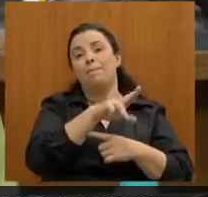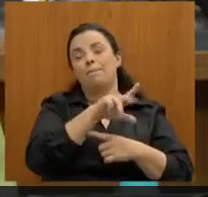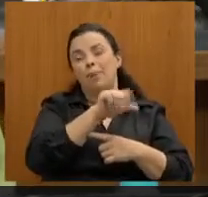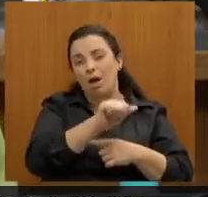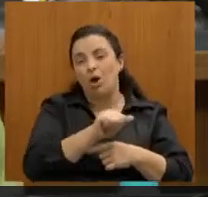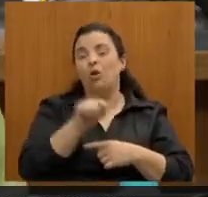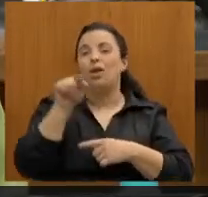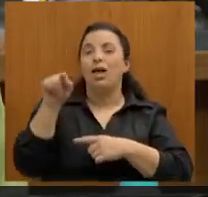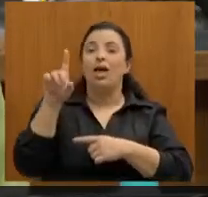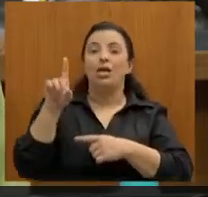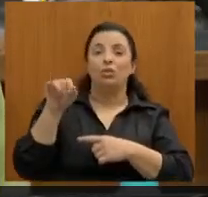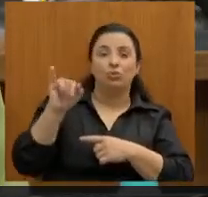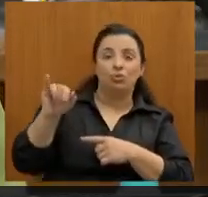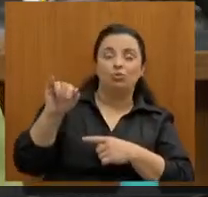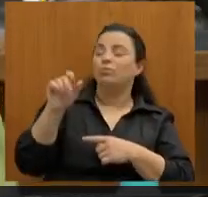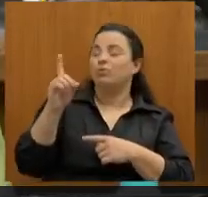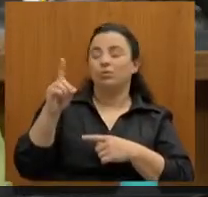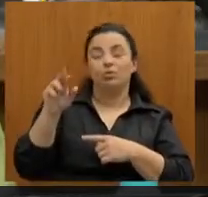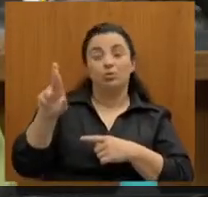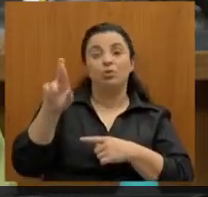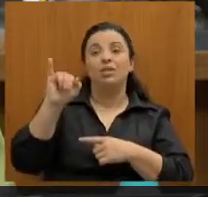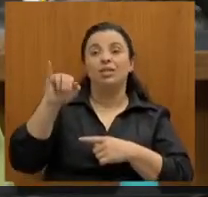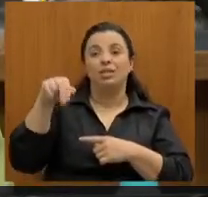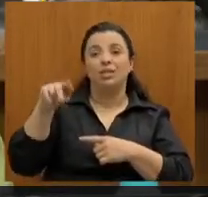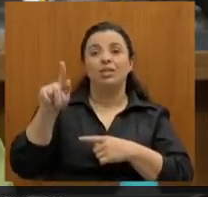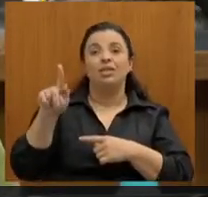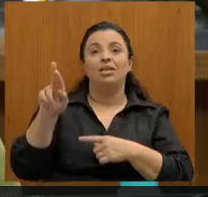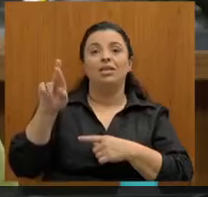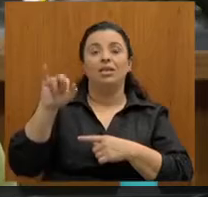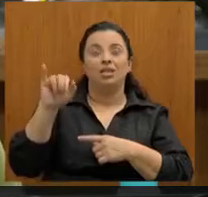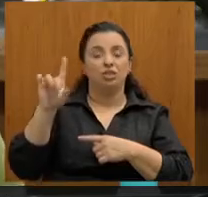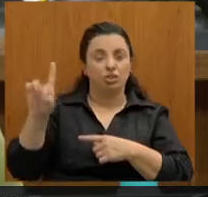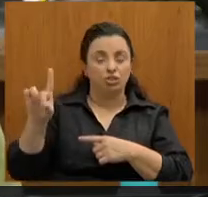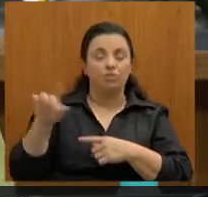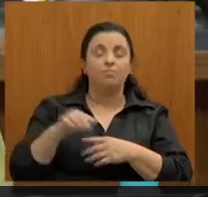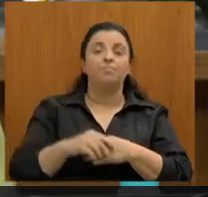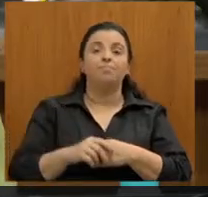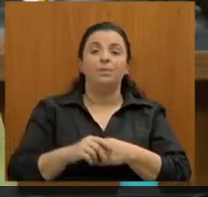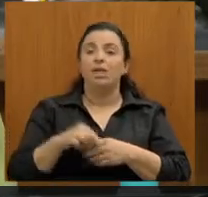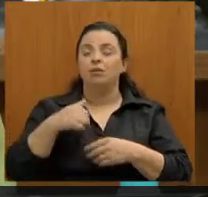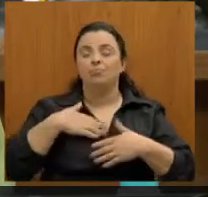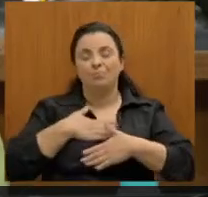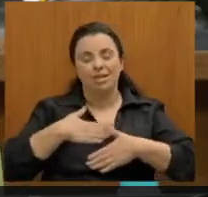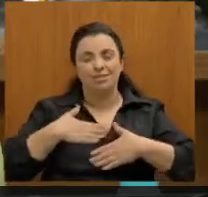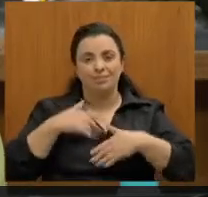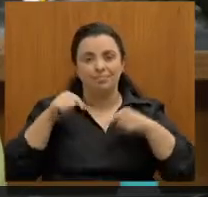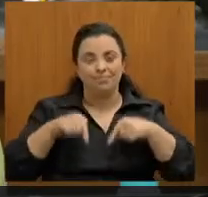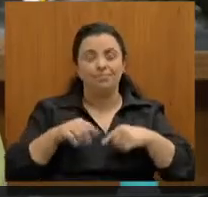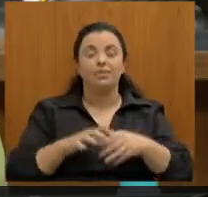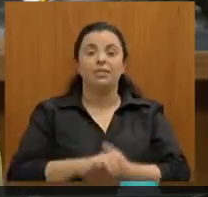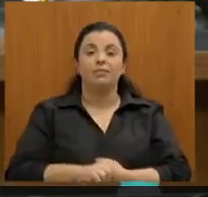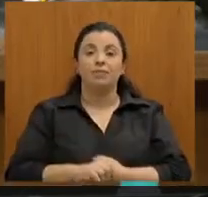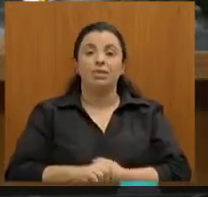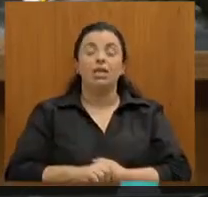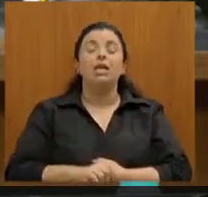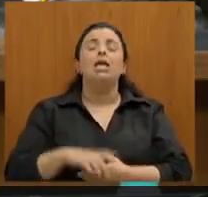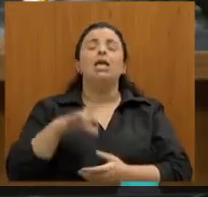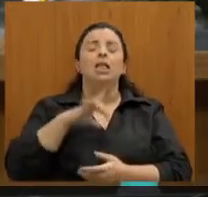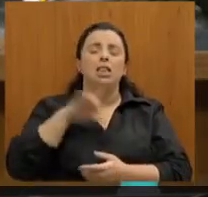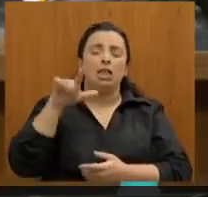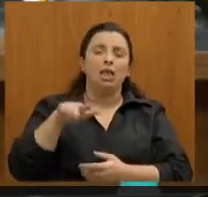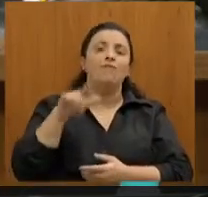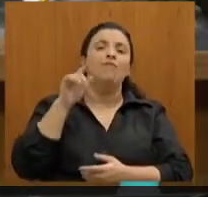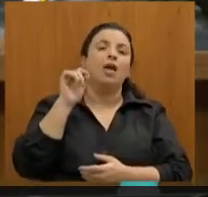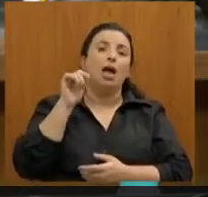Agradeço o convite por estar aqui e destaquei das falas da deputada Ana Paula e da deputada